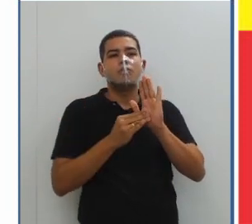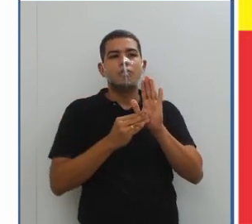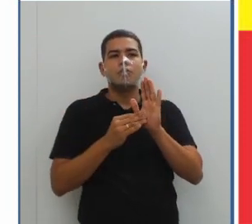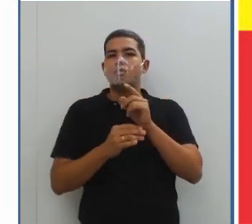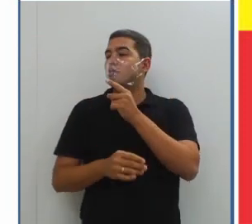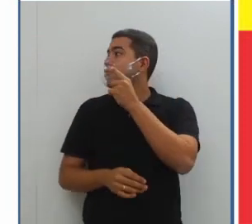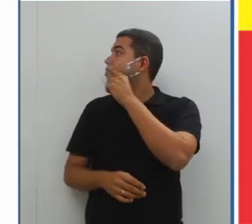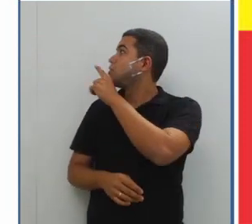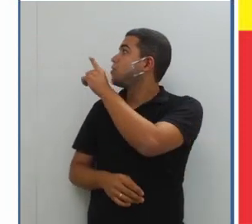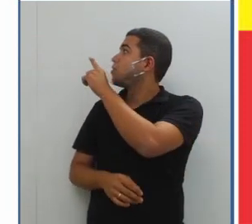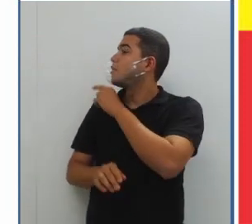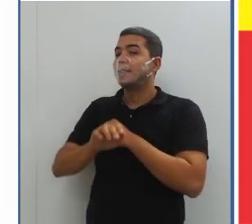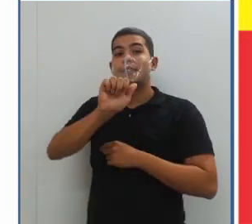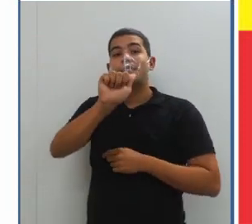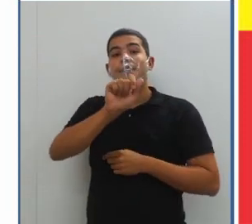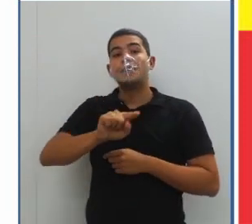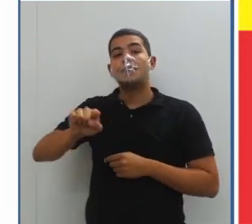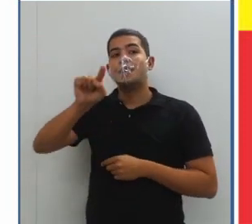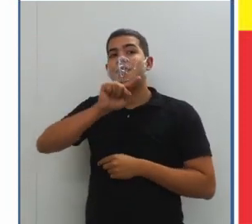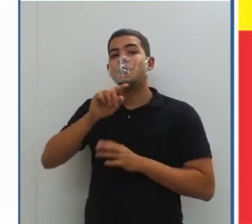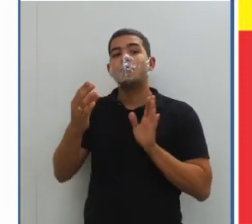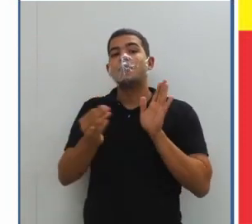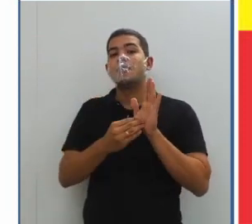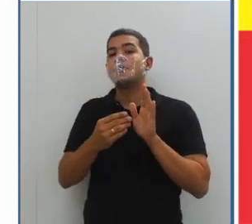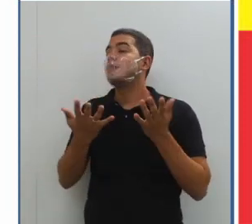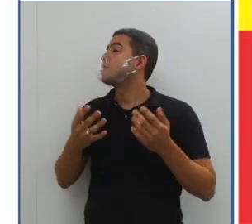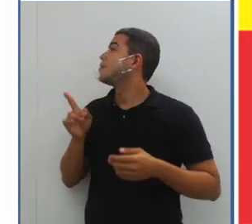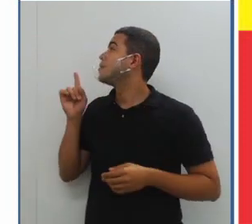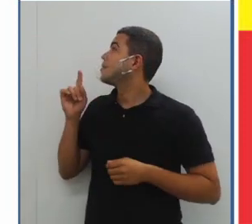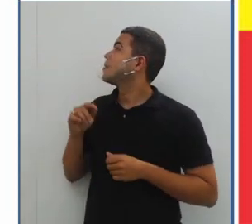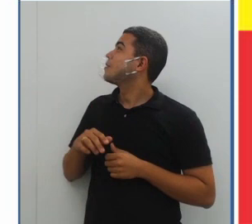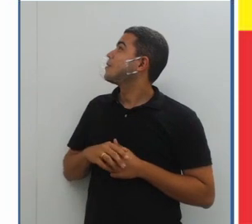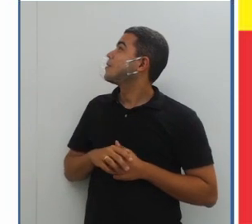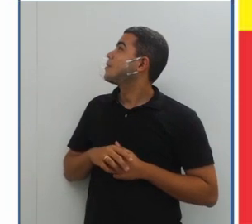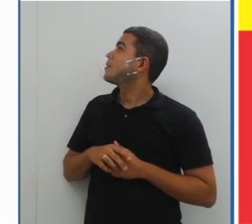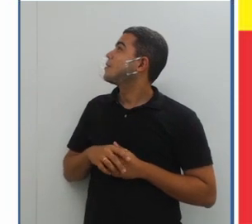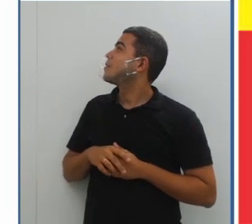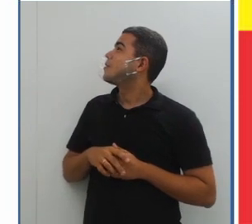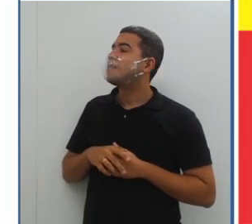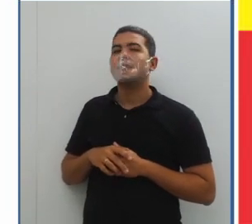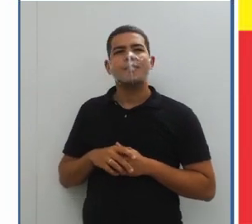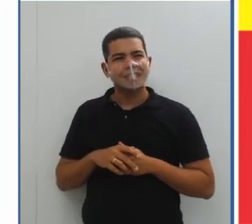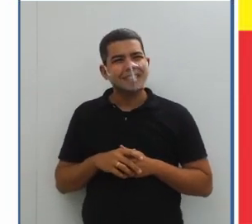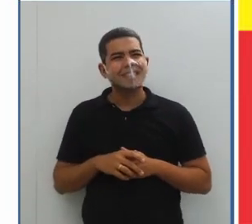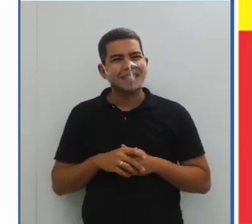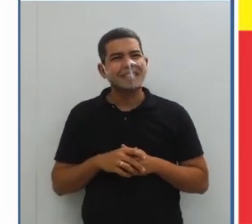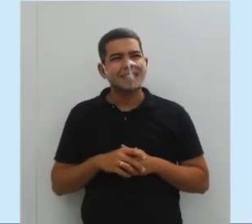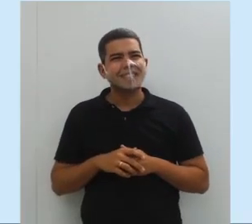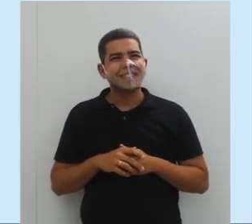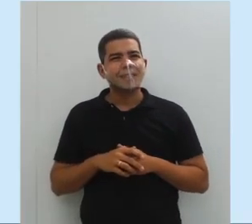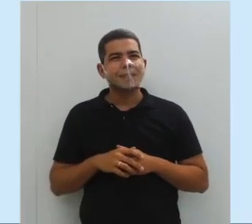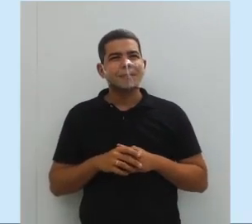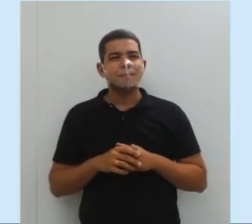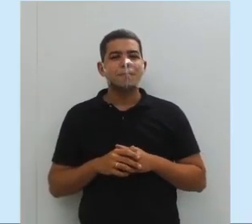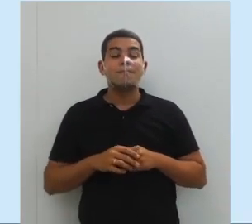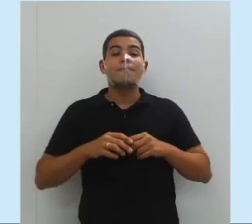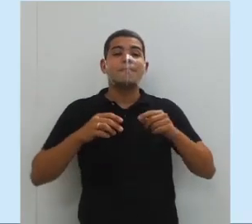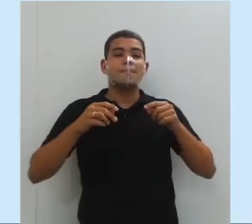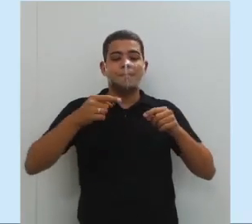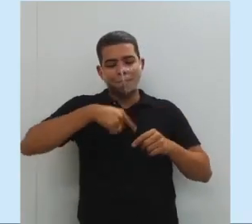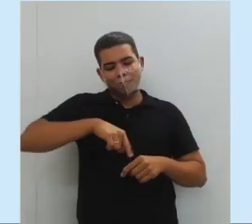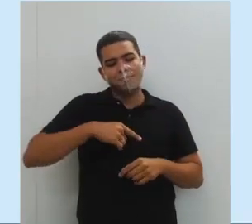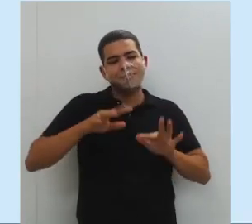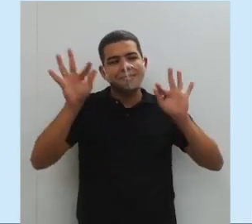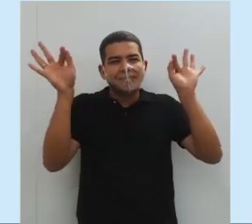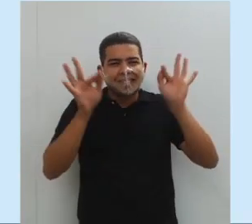o @educape e me marca também @SuelenVanessa, né? @SuelenWA. Que a gente vai ficar